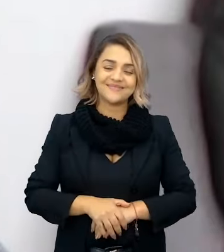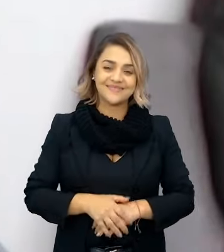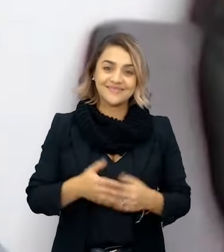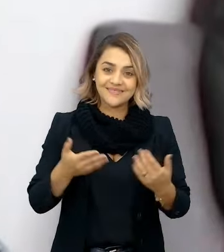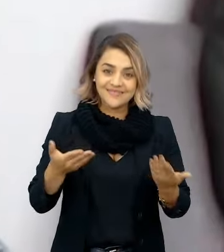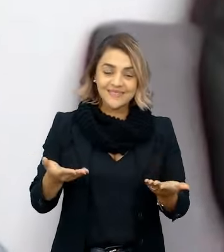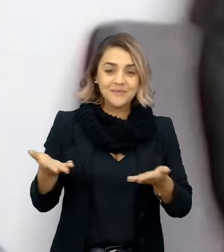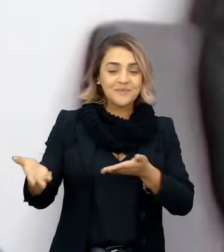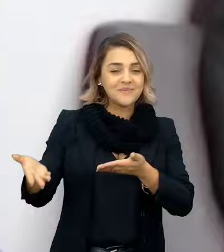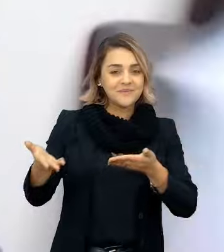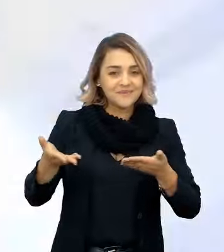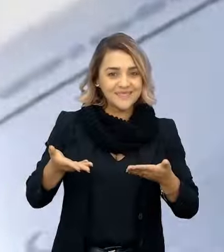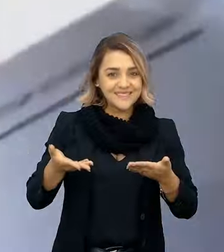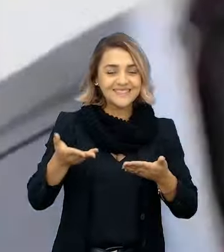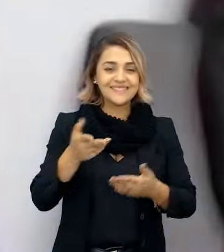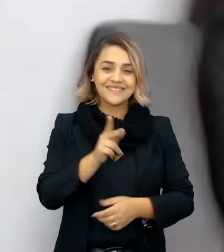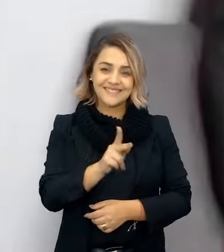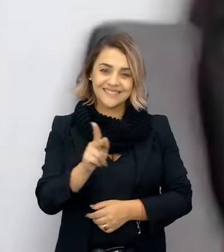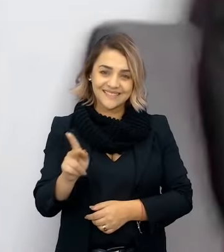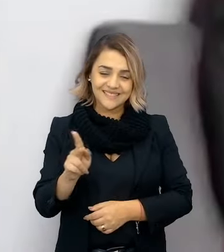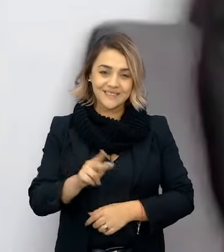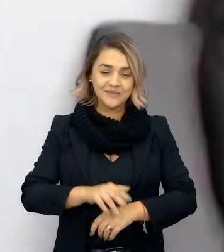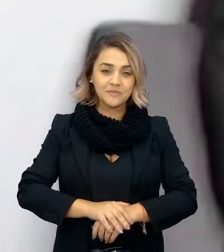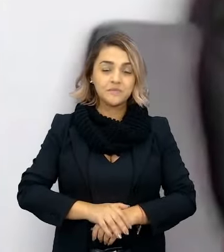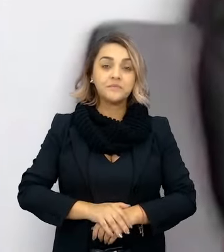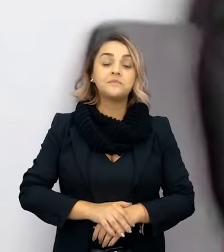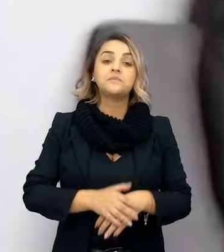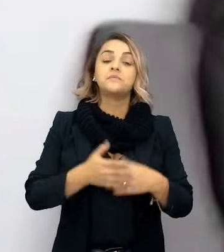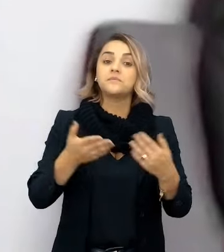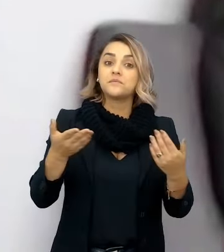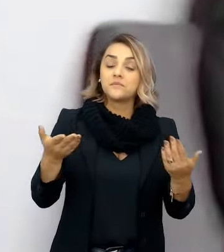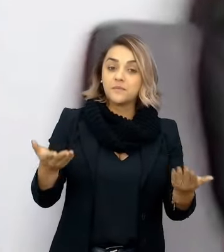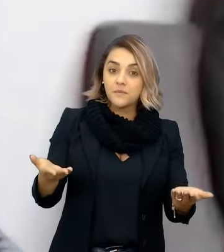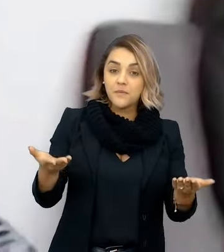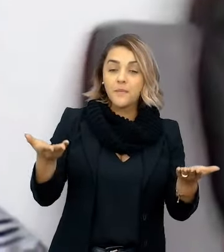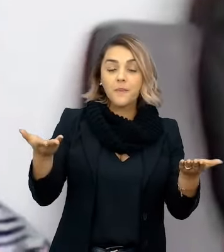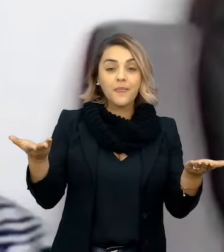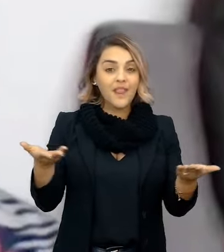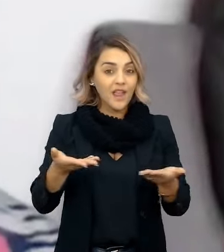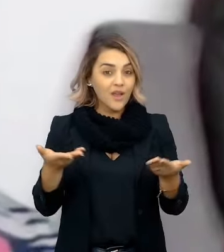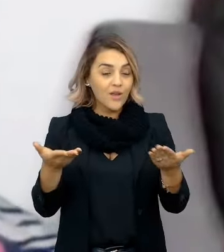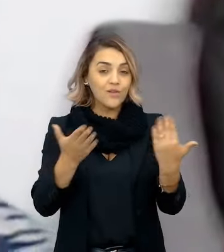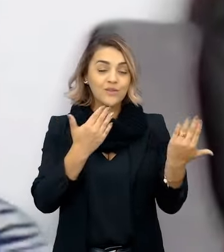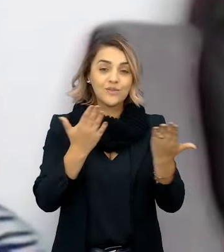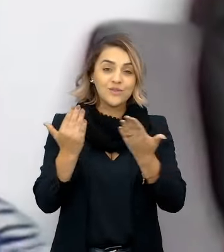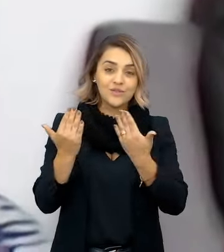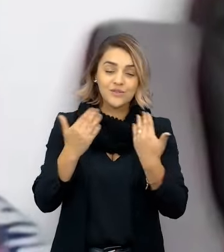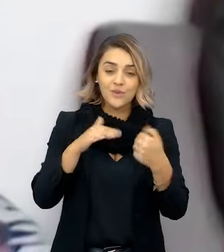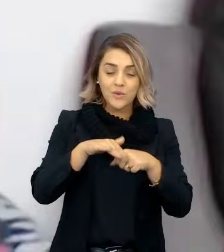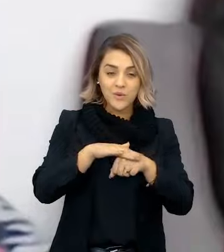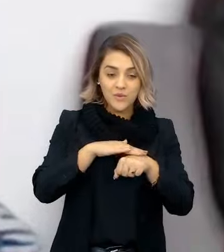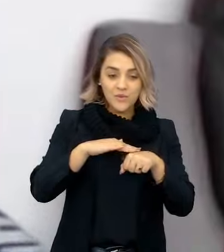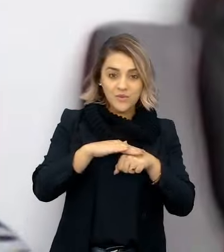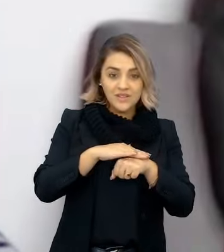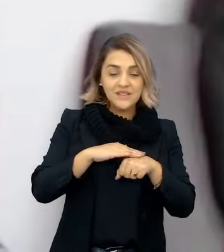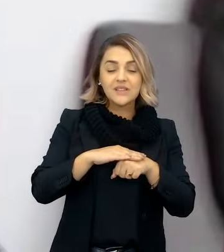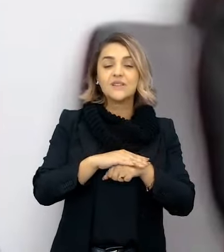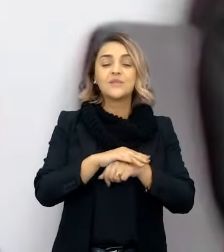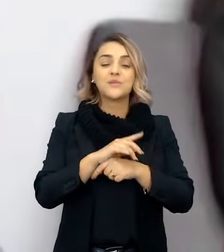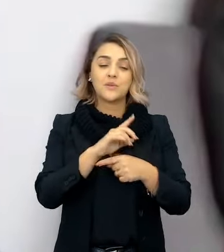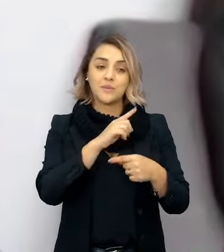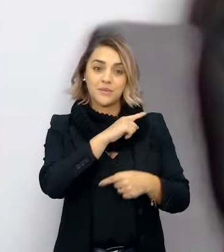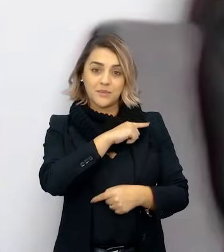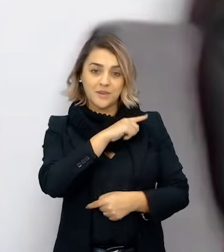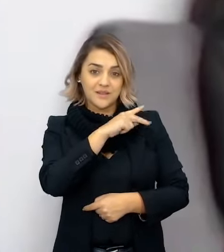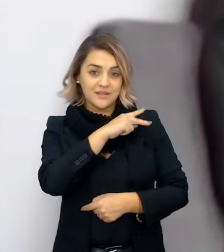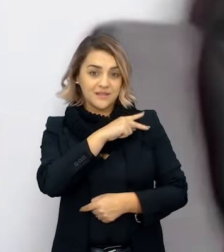Então, bem-vindos, professores. Hoje, nós estamos, então, conversando com os professores da primeira, segunda e